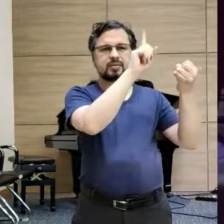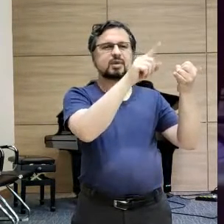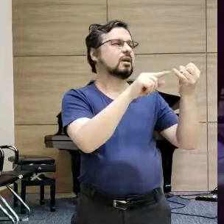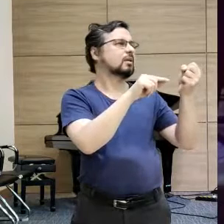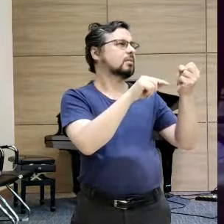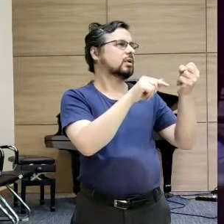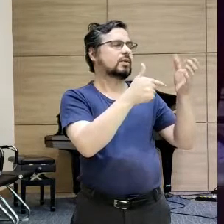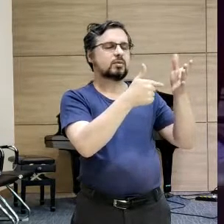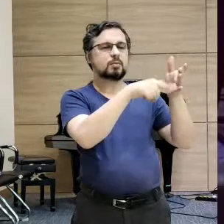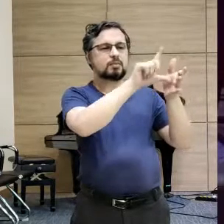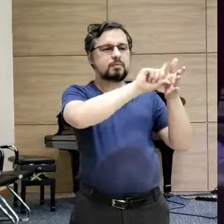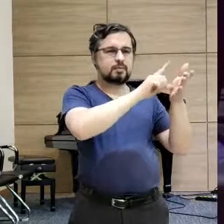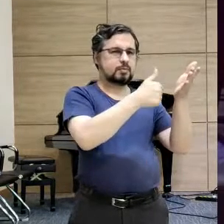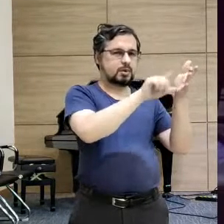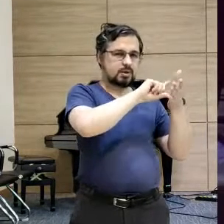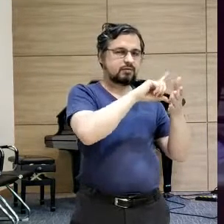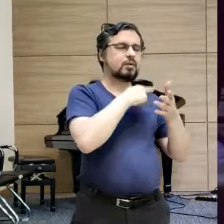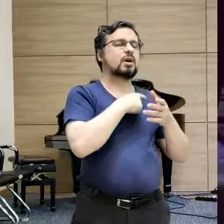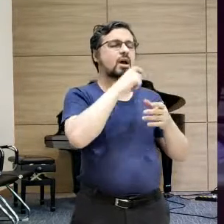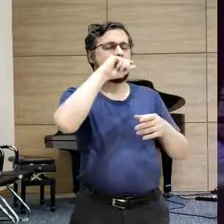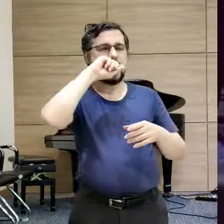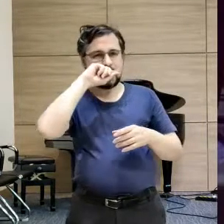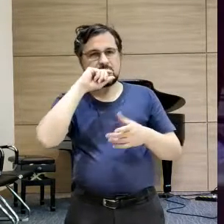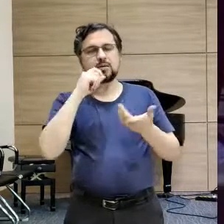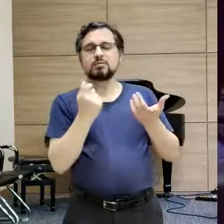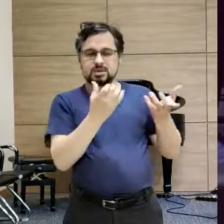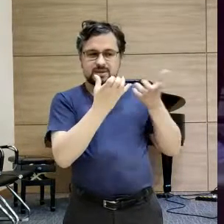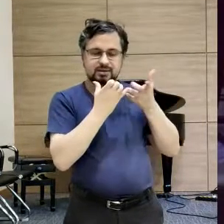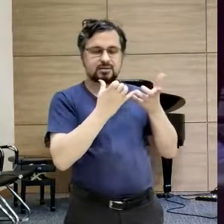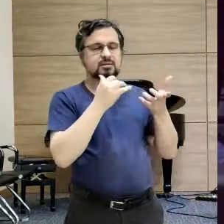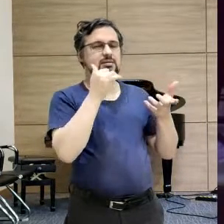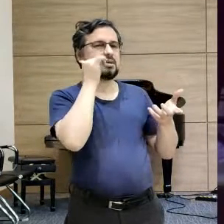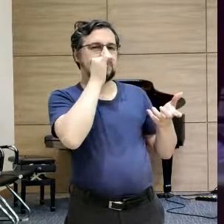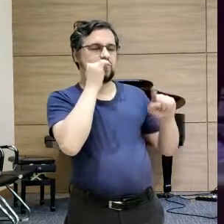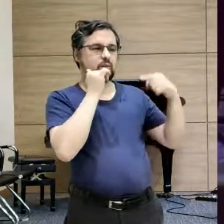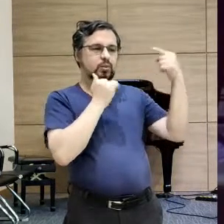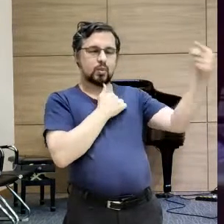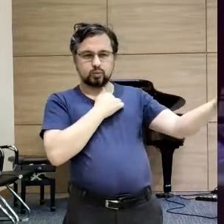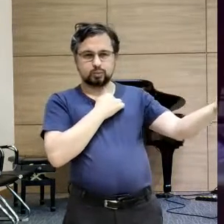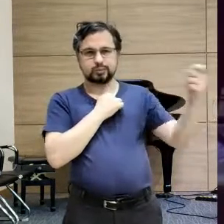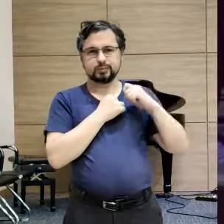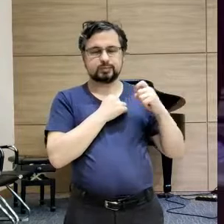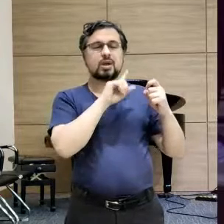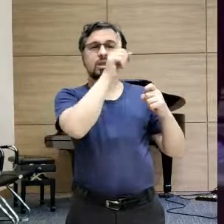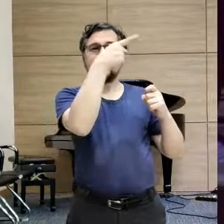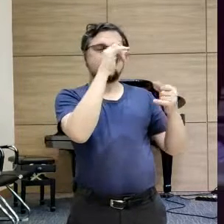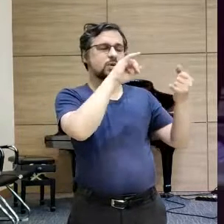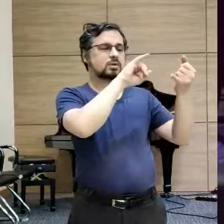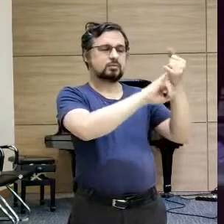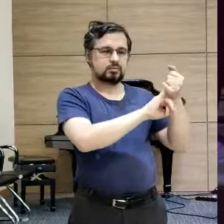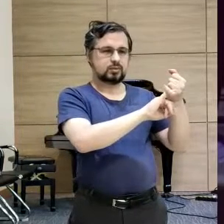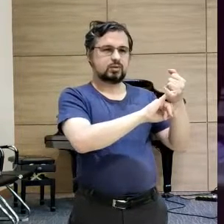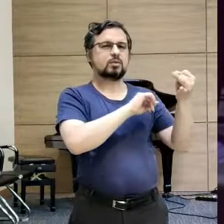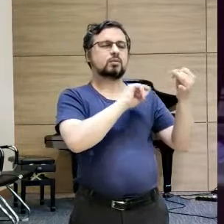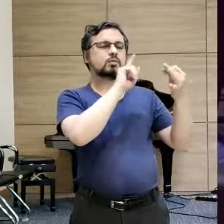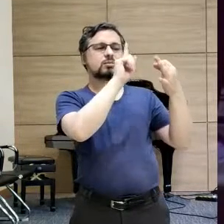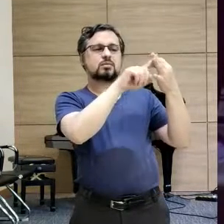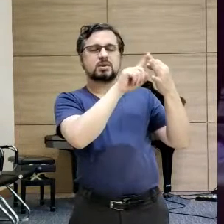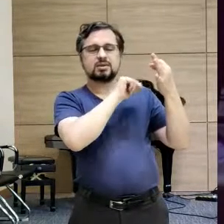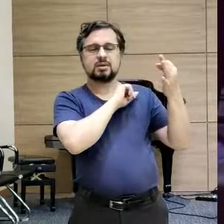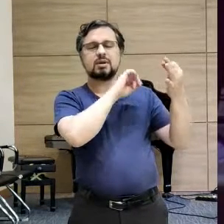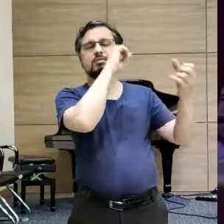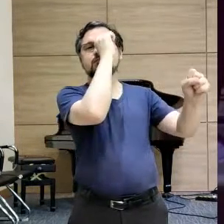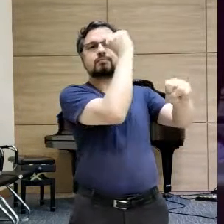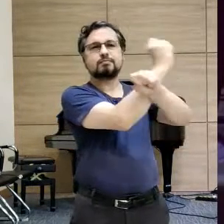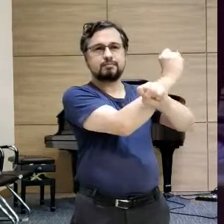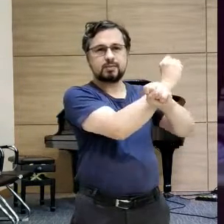aliás, o primeiro de todos os pecados foi a cobiça da mulher do próximo. E depois ele adulterou e depois ele matou. Então